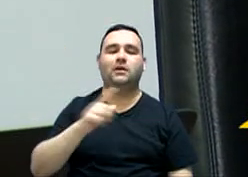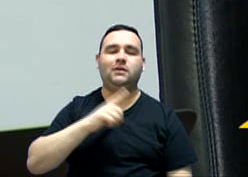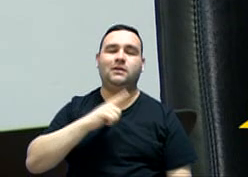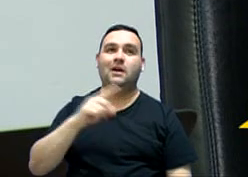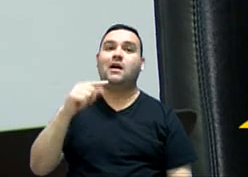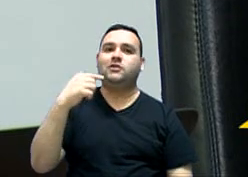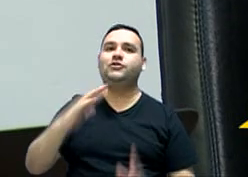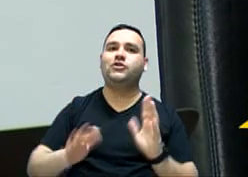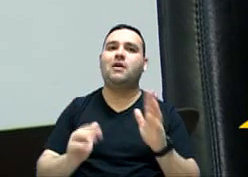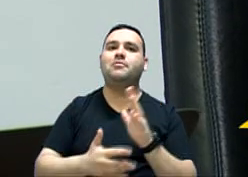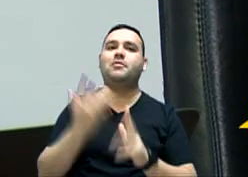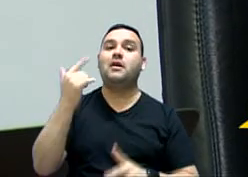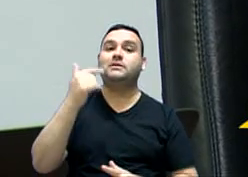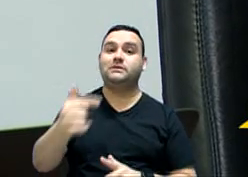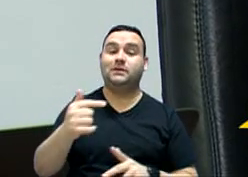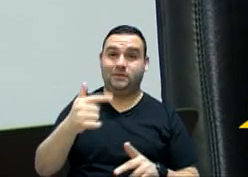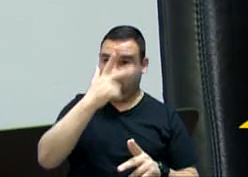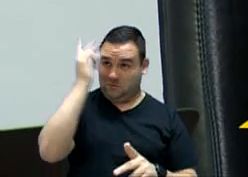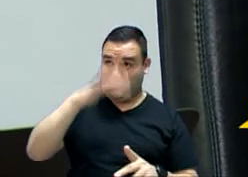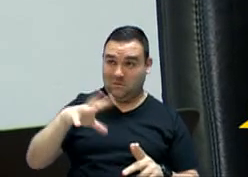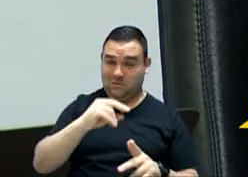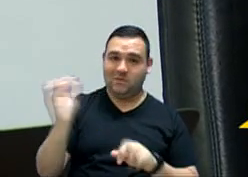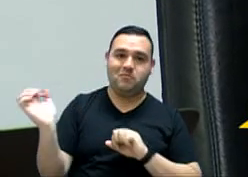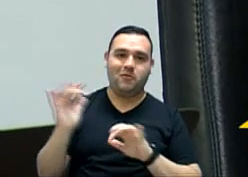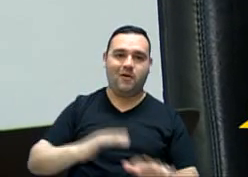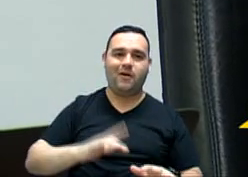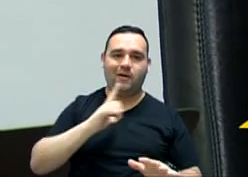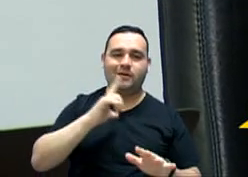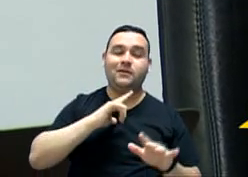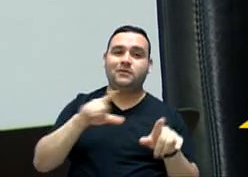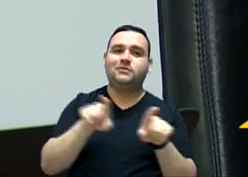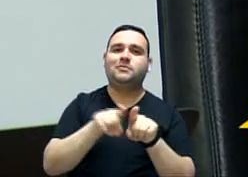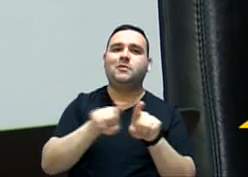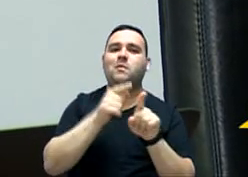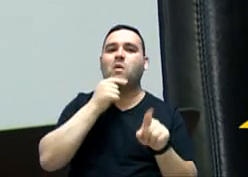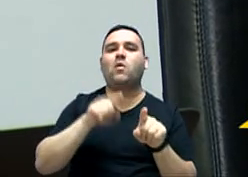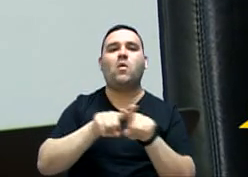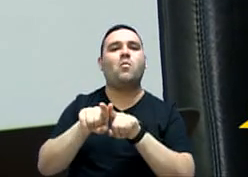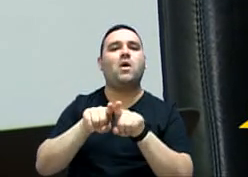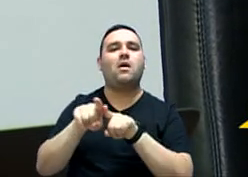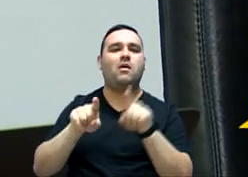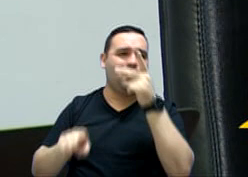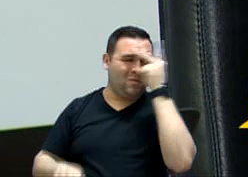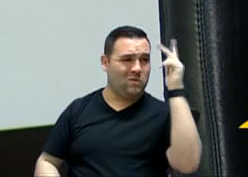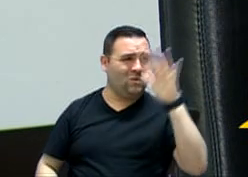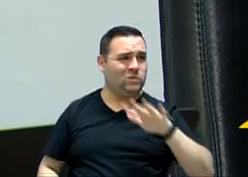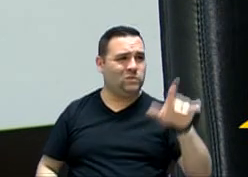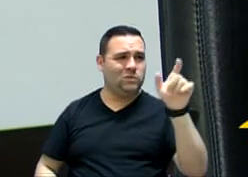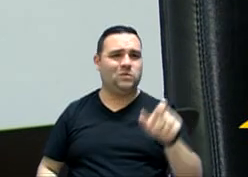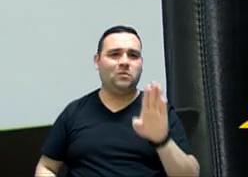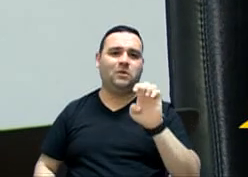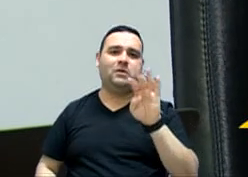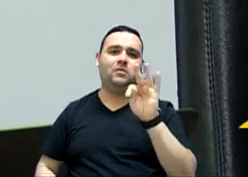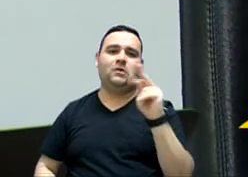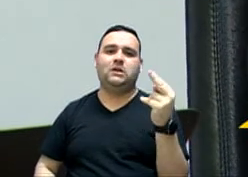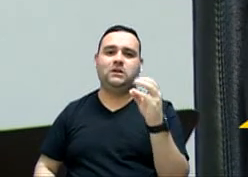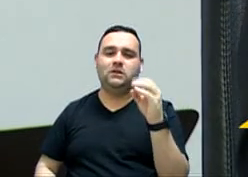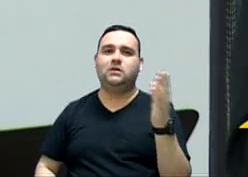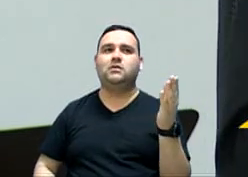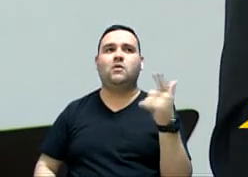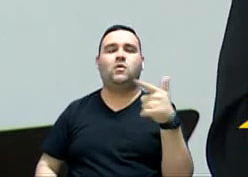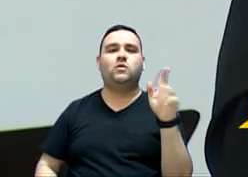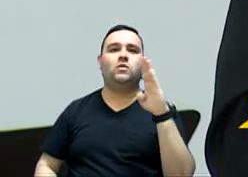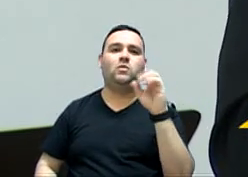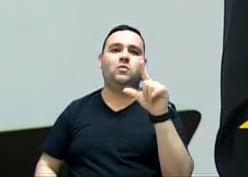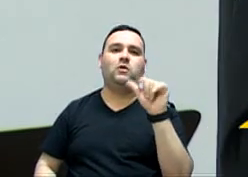que é campeão, inclusive, semana que vem, vou trazer o pessoal aqui. Inclusive, meu irmão, o pessoal aí, mandar um abraço para o Betinho, para o Bolacha,